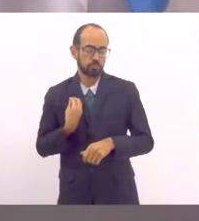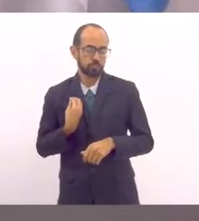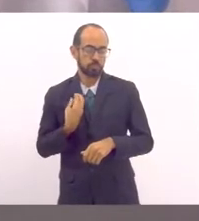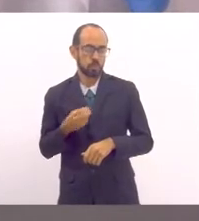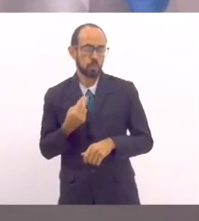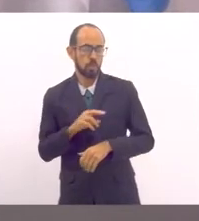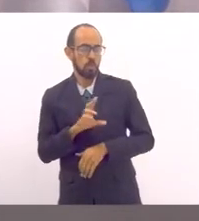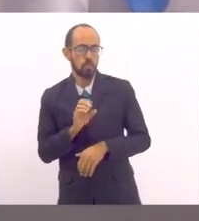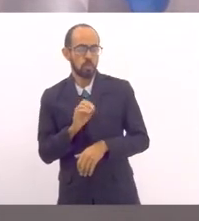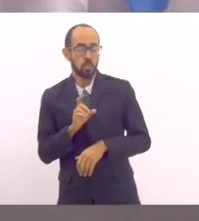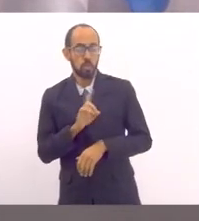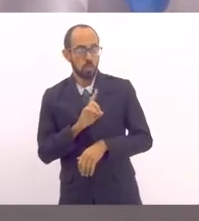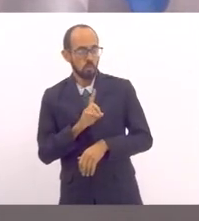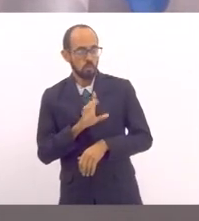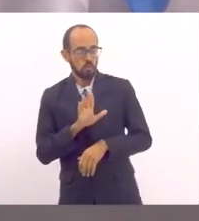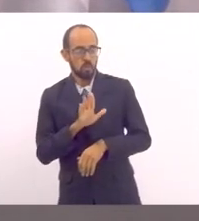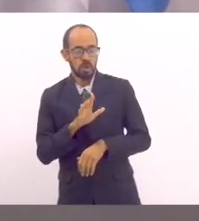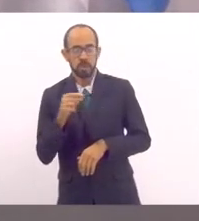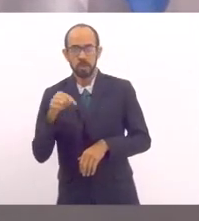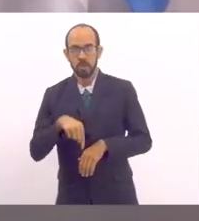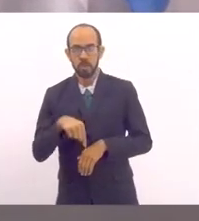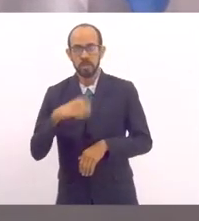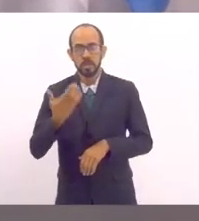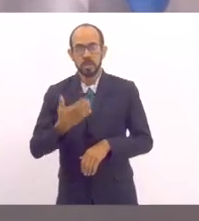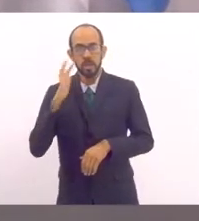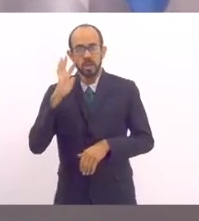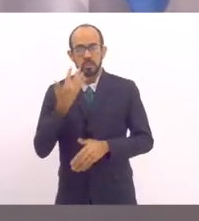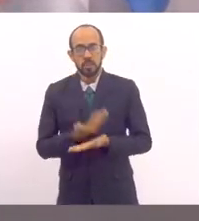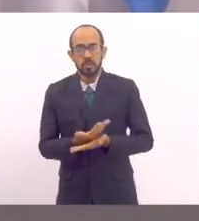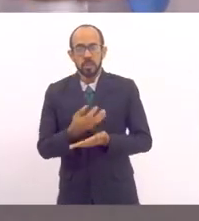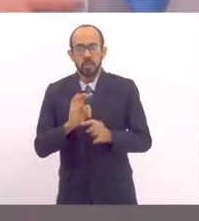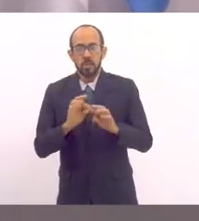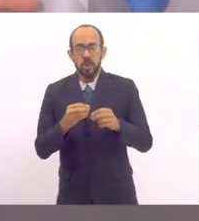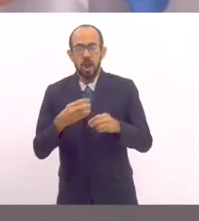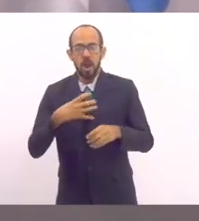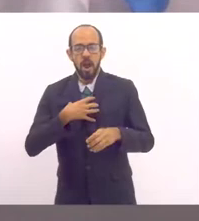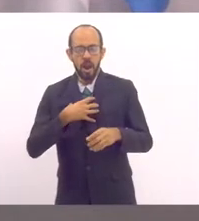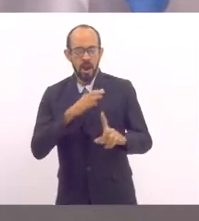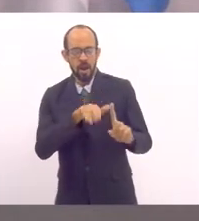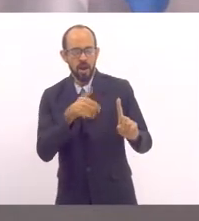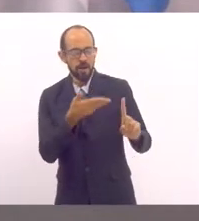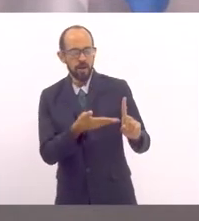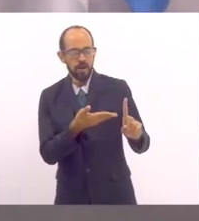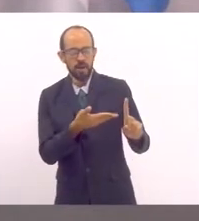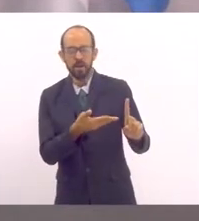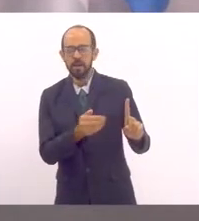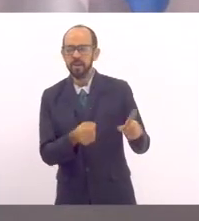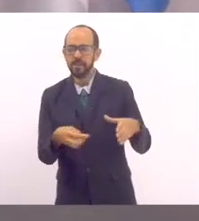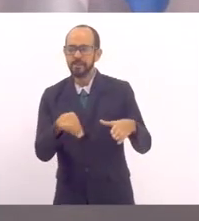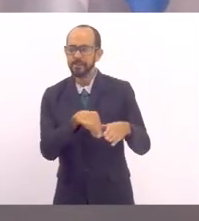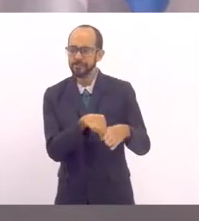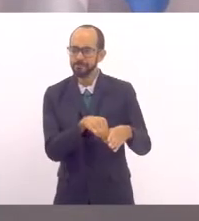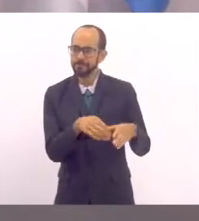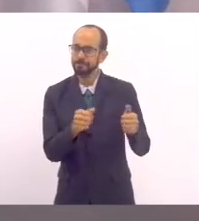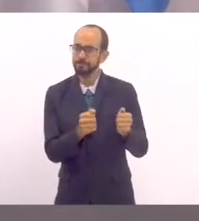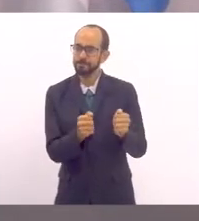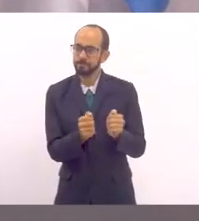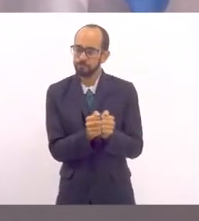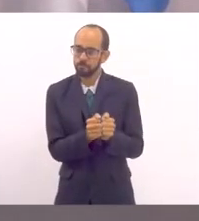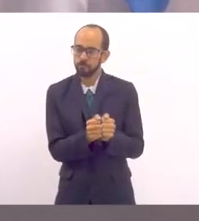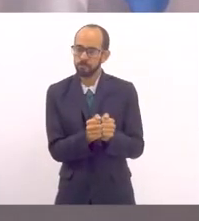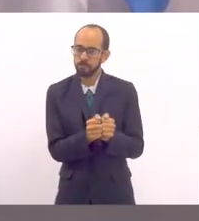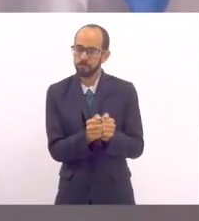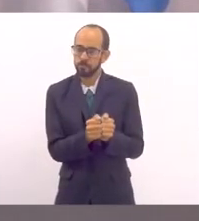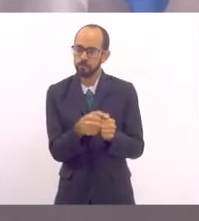queremos resolver uma situação e que todos se sintam prestigiados, contemplados e lutando por aquilo que a